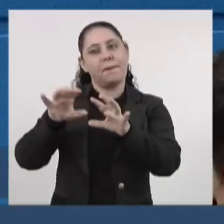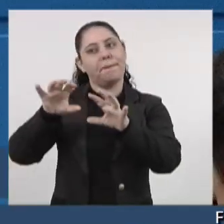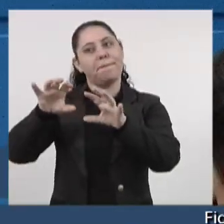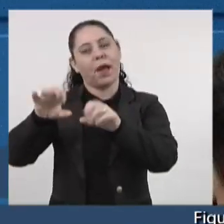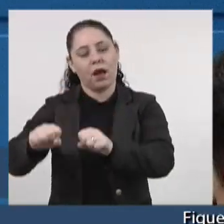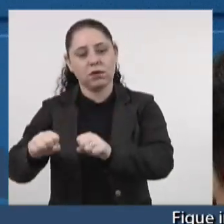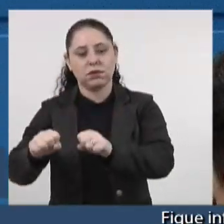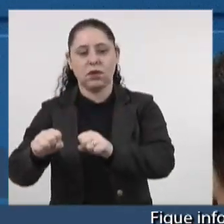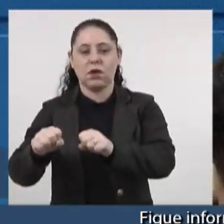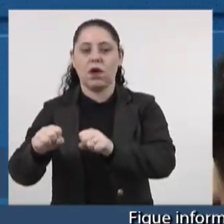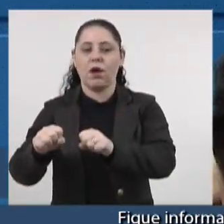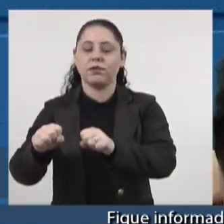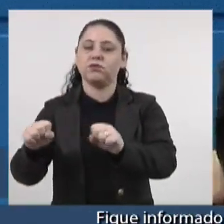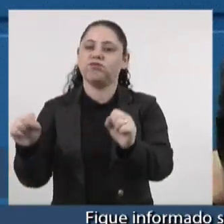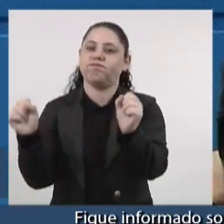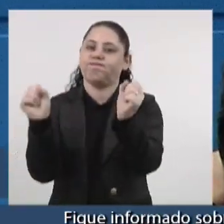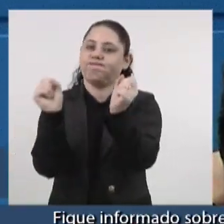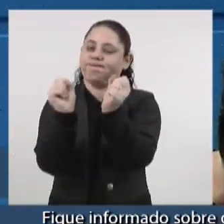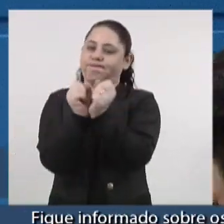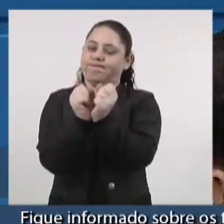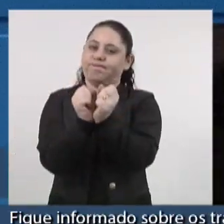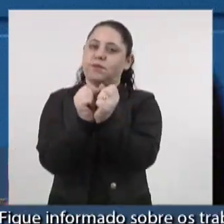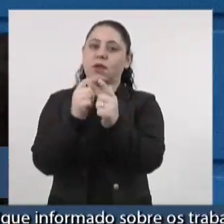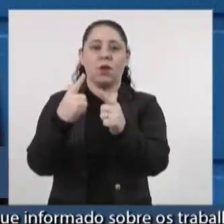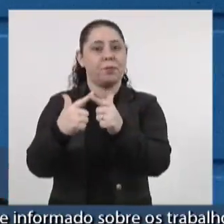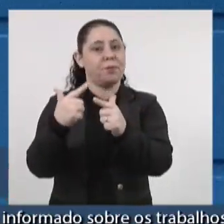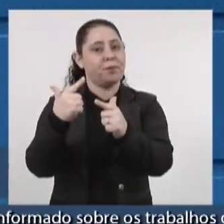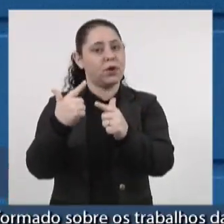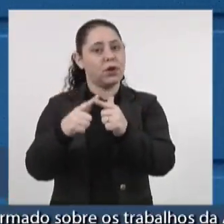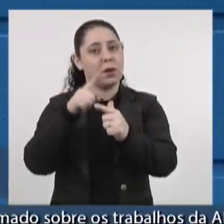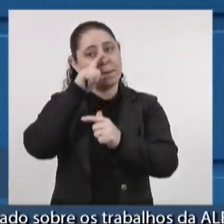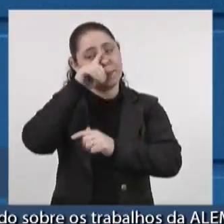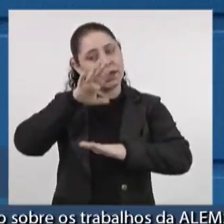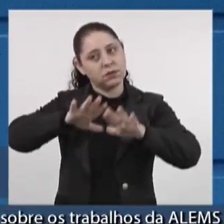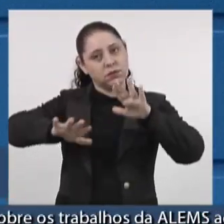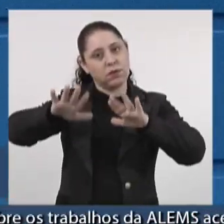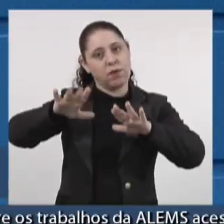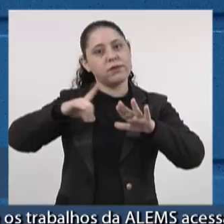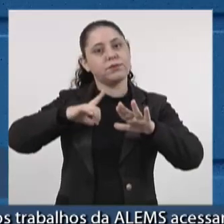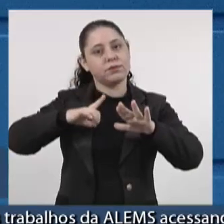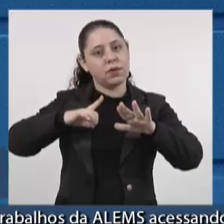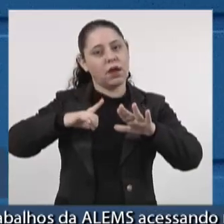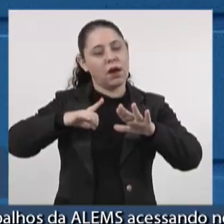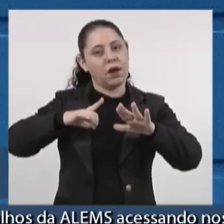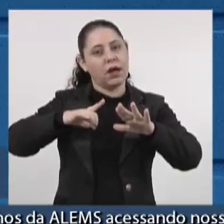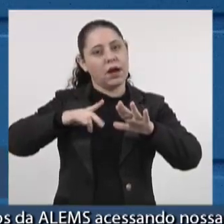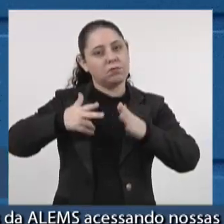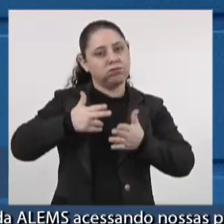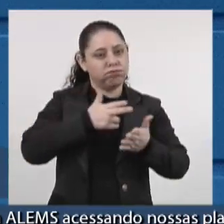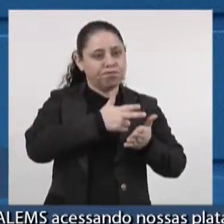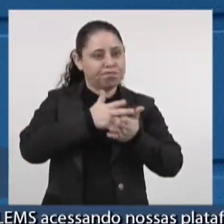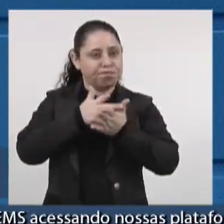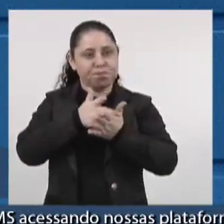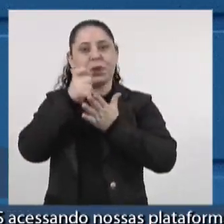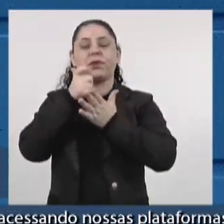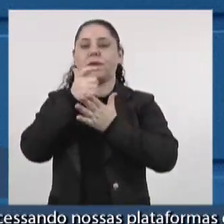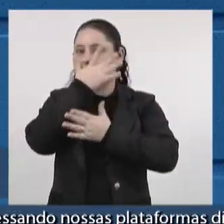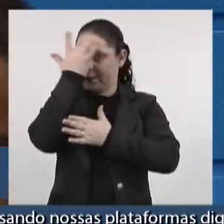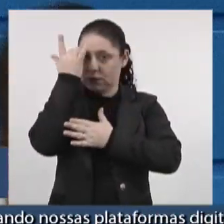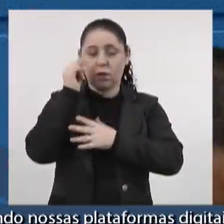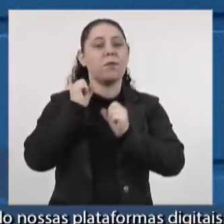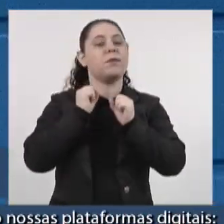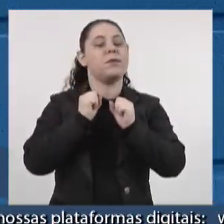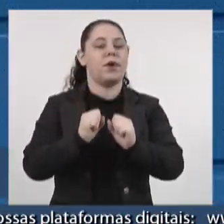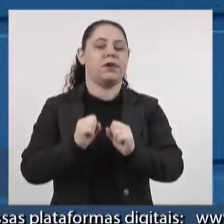abordagem, algemando o suspeito devido ao risco de acionamento da arma contra as pessoas, que